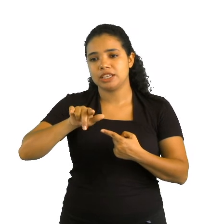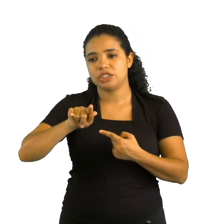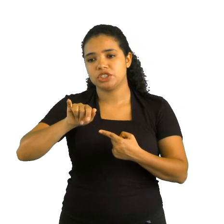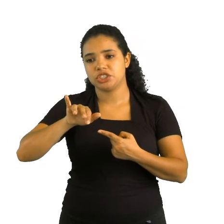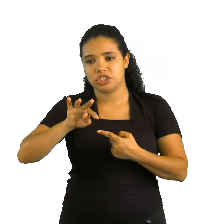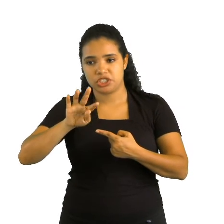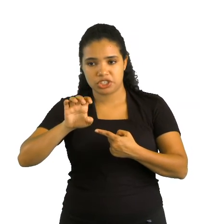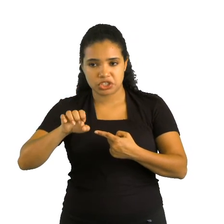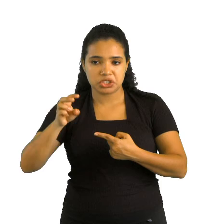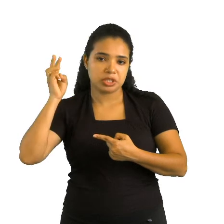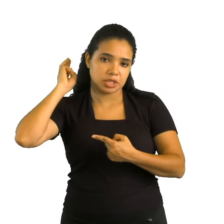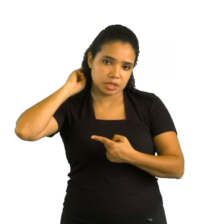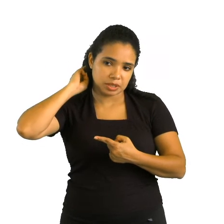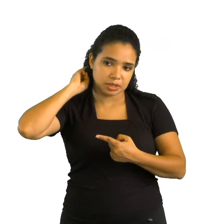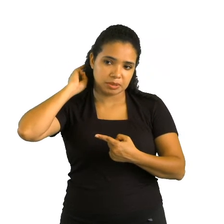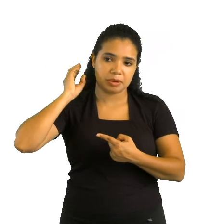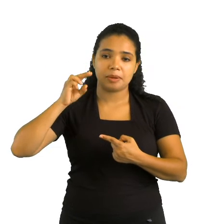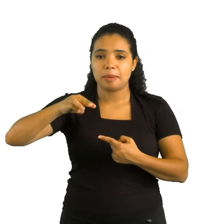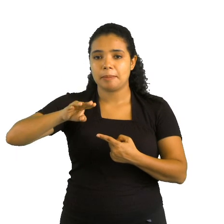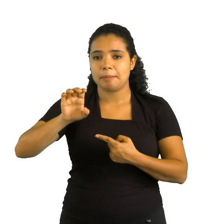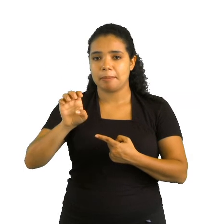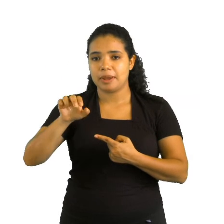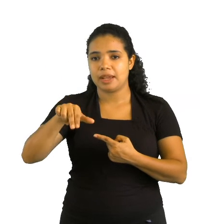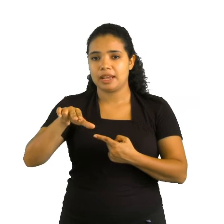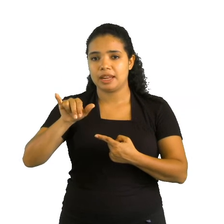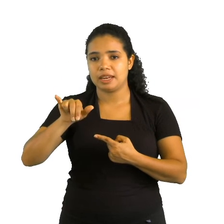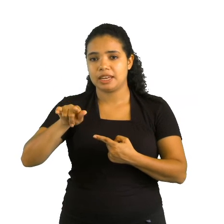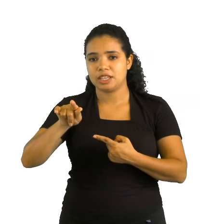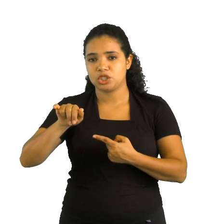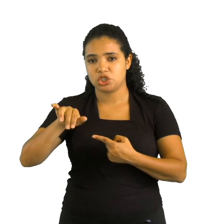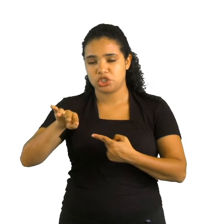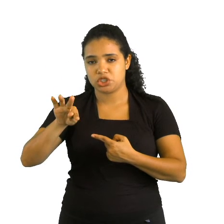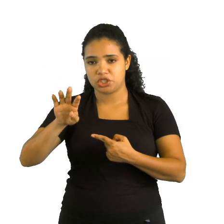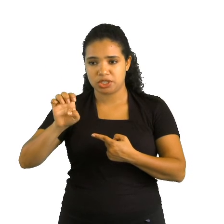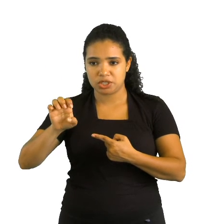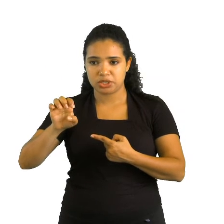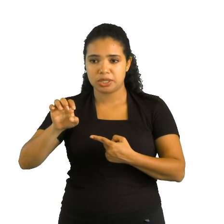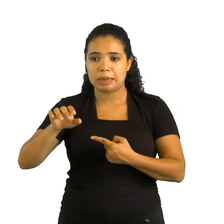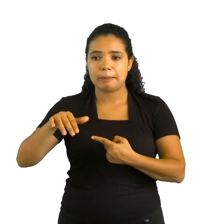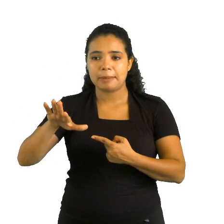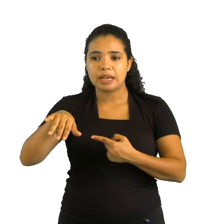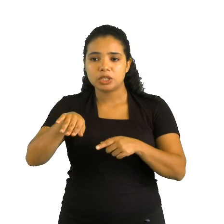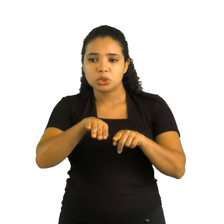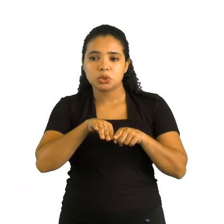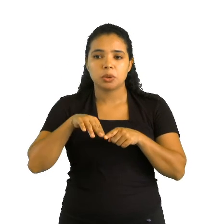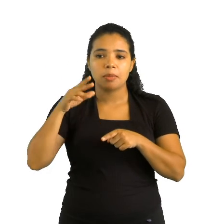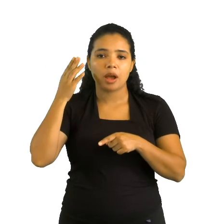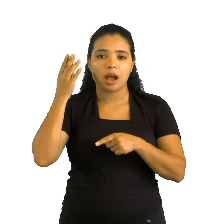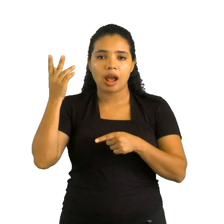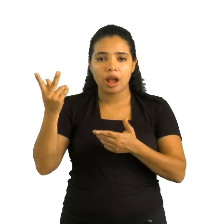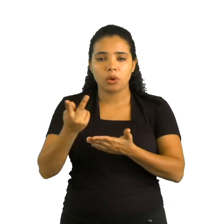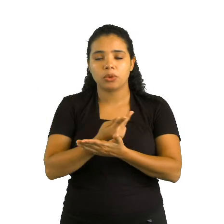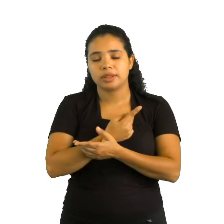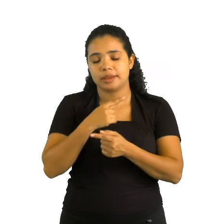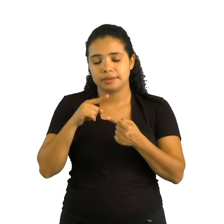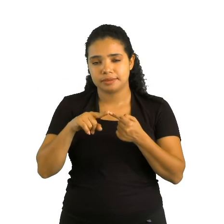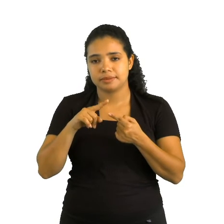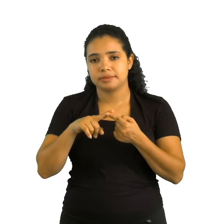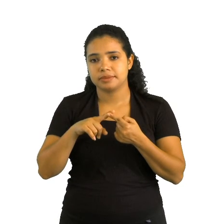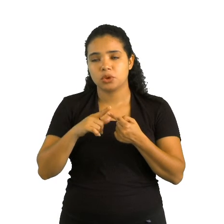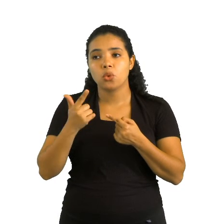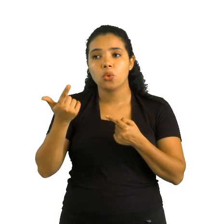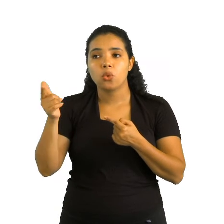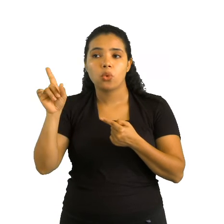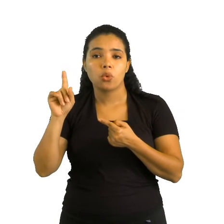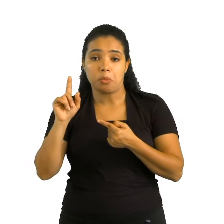Não estou falando agora dessas mais graves. Estou falando das mais comuns que nós já estamos convivendo com elas muito tempo. Mas